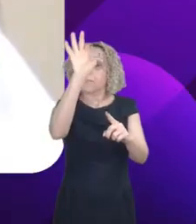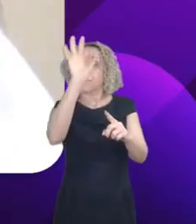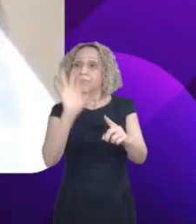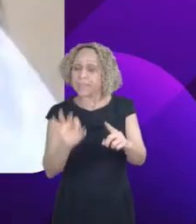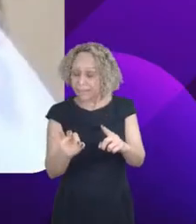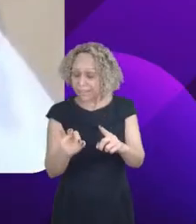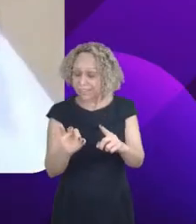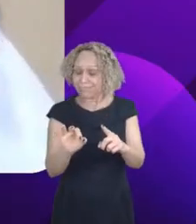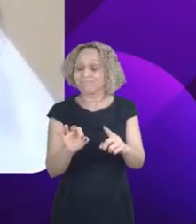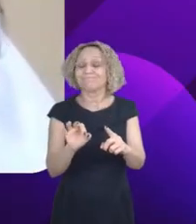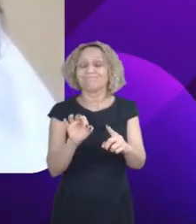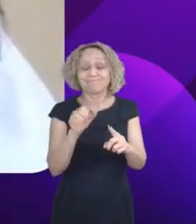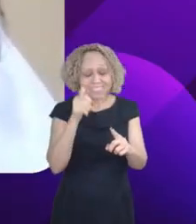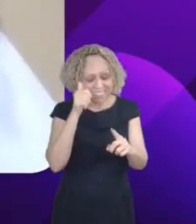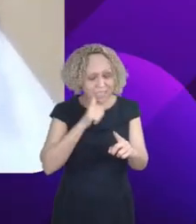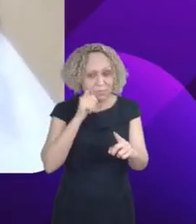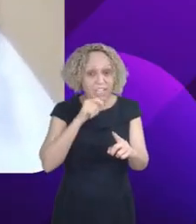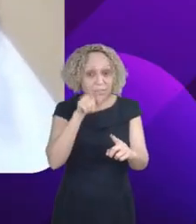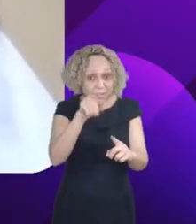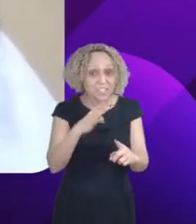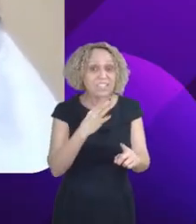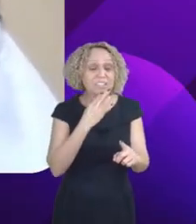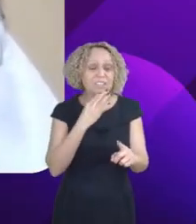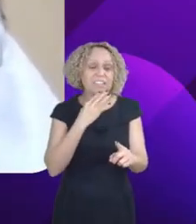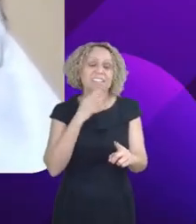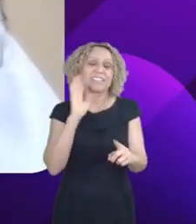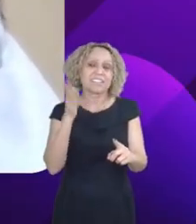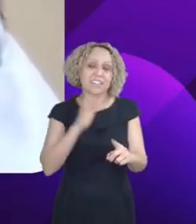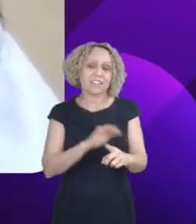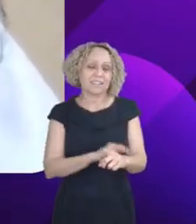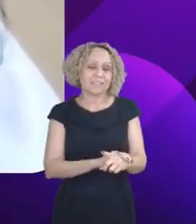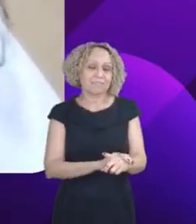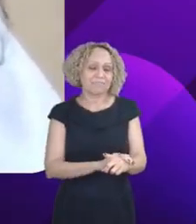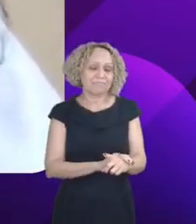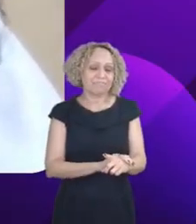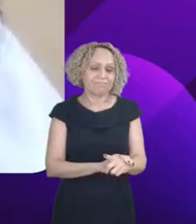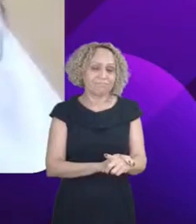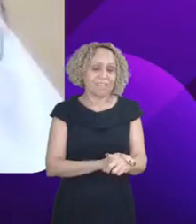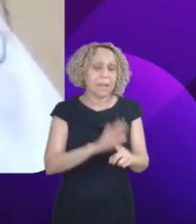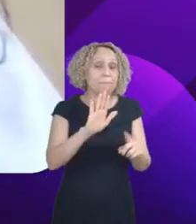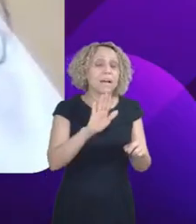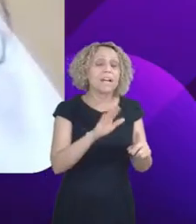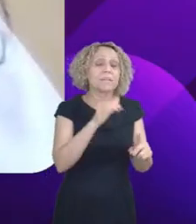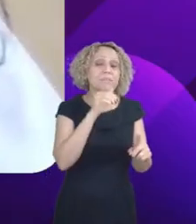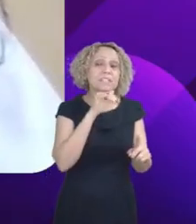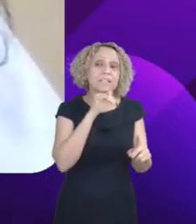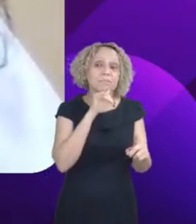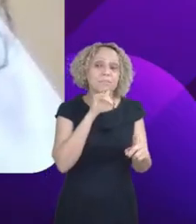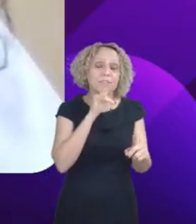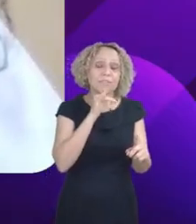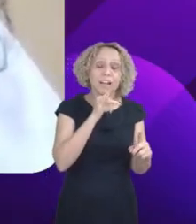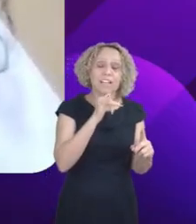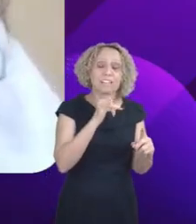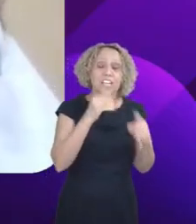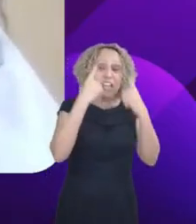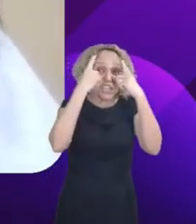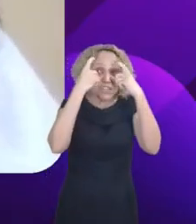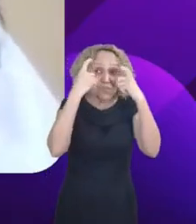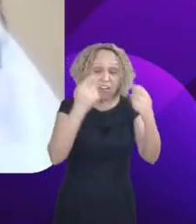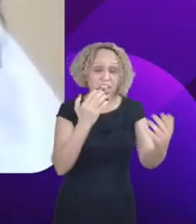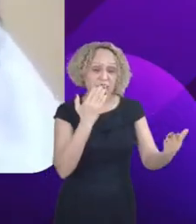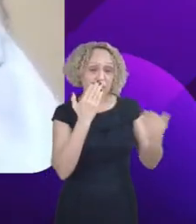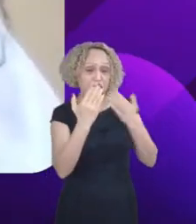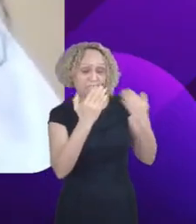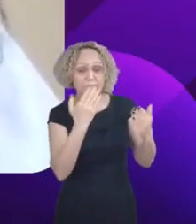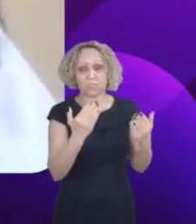sofreram. Mas quando eu falo da violência física, moral, patrimonial, sexual e psicológica, sem medo de